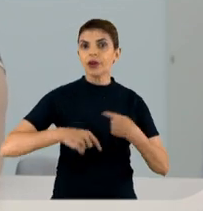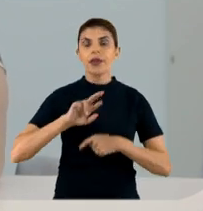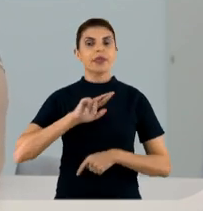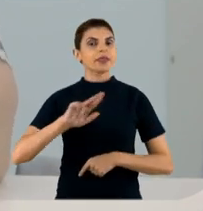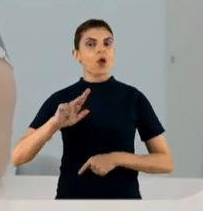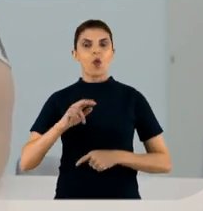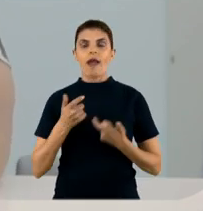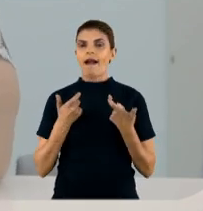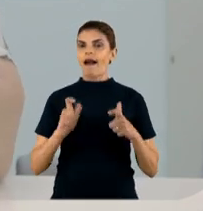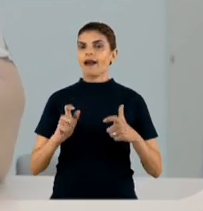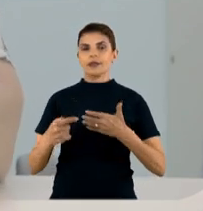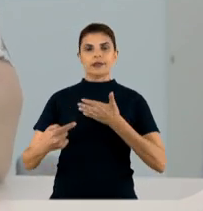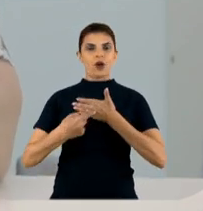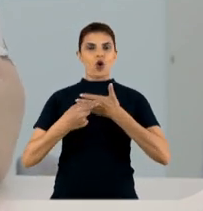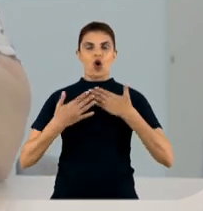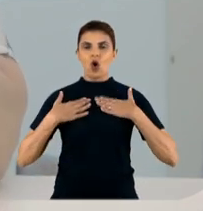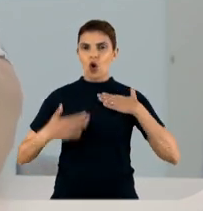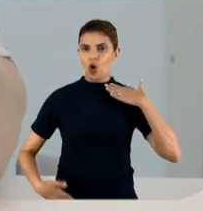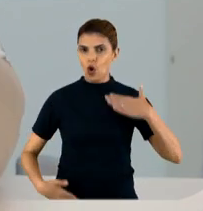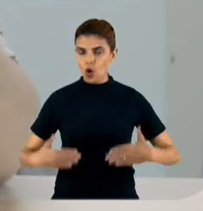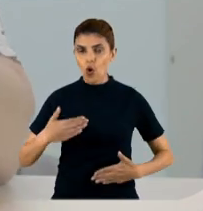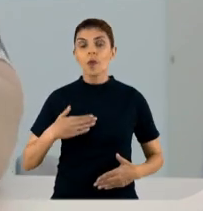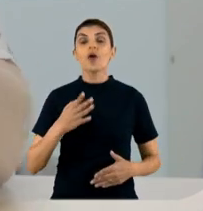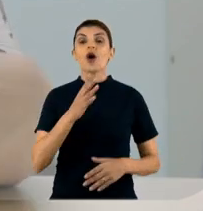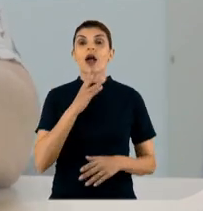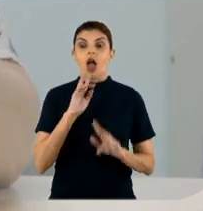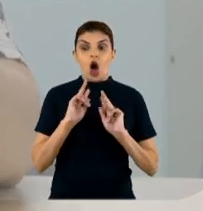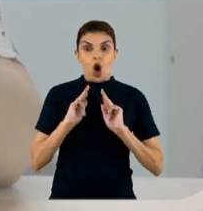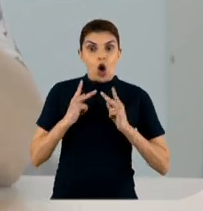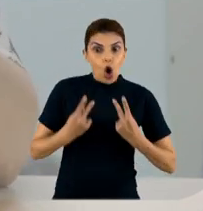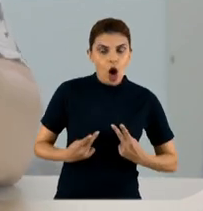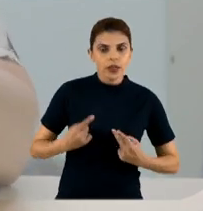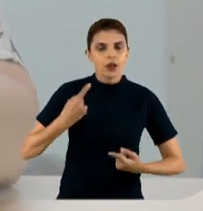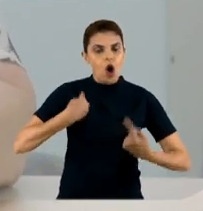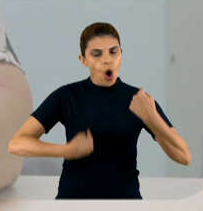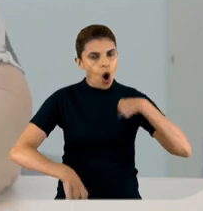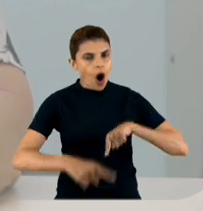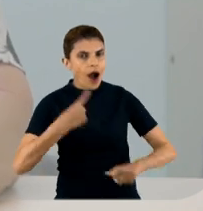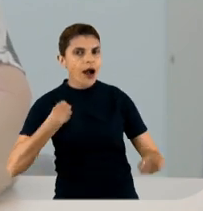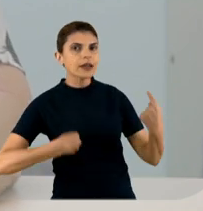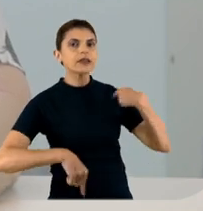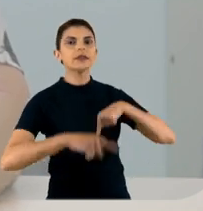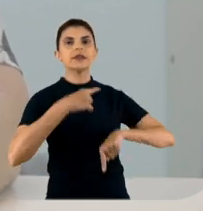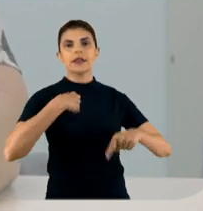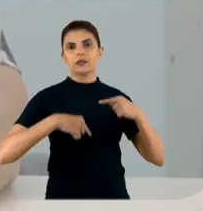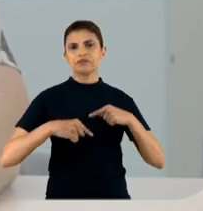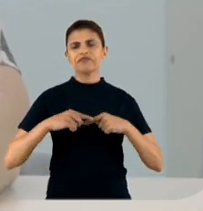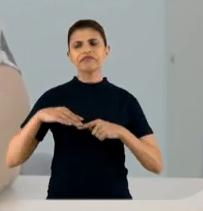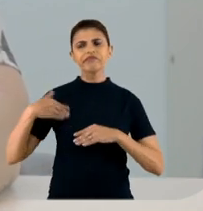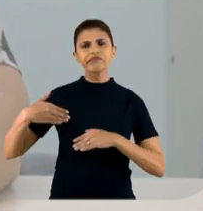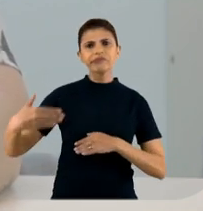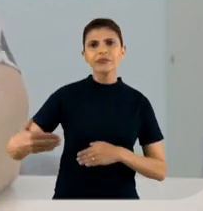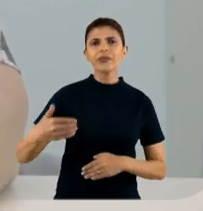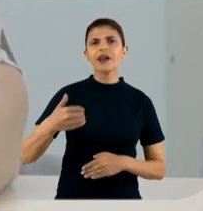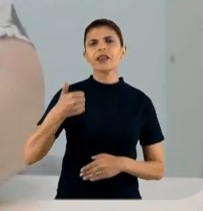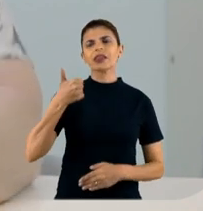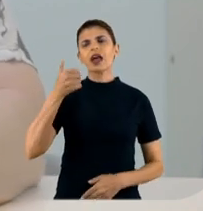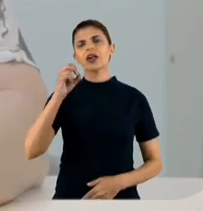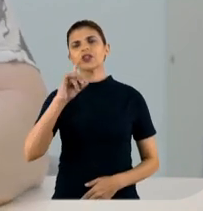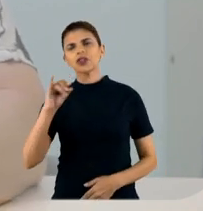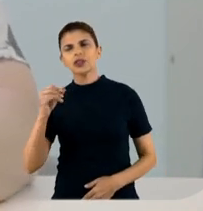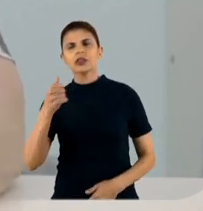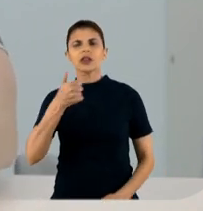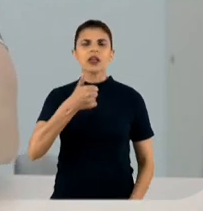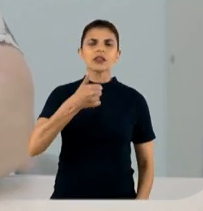anticorpo de fato protetor né um um anticorpo de reconhecimento vamos dizer do seu organismo e após o 10º dia